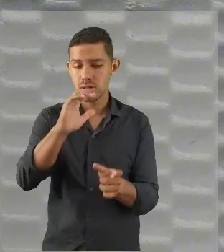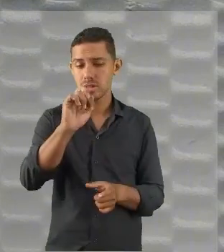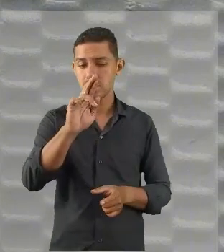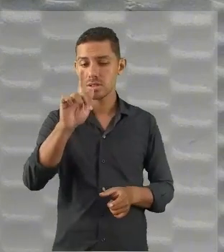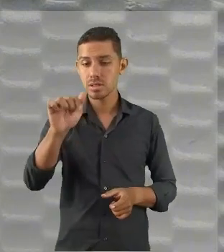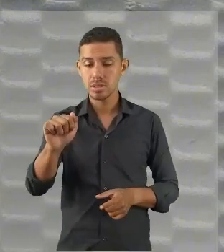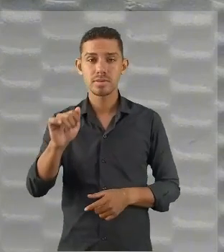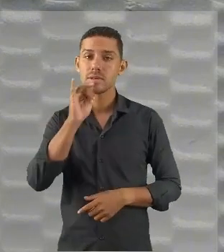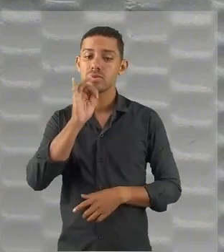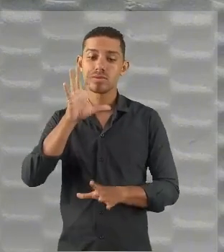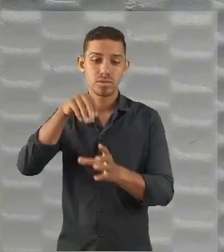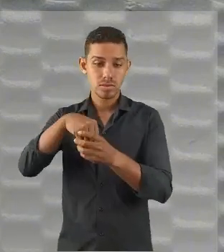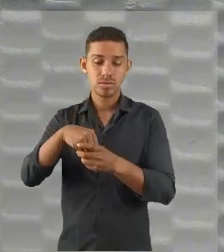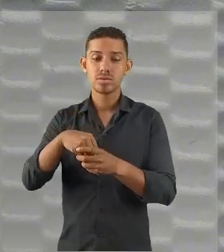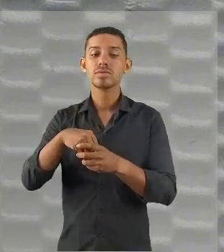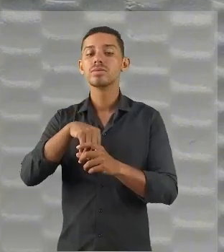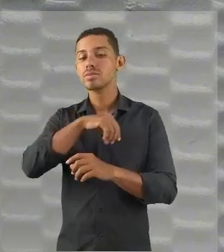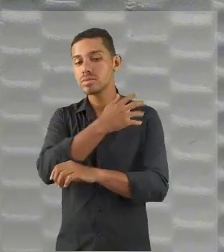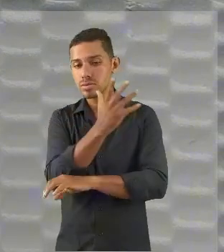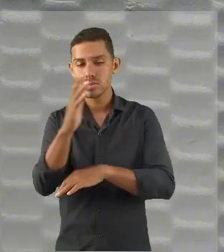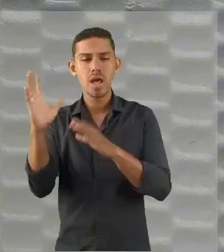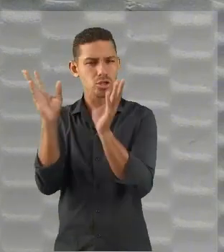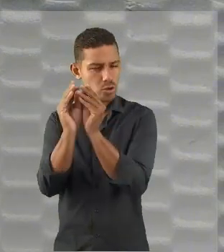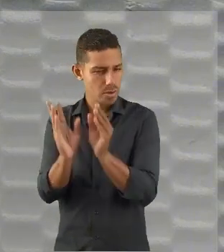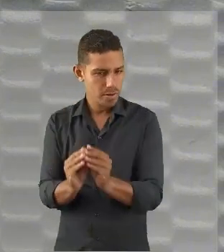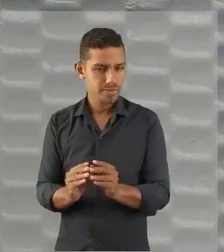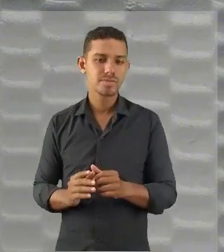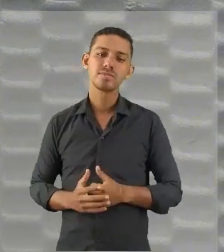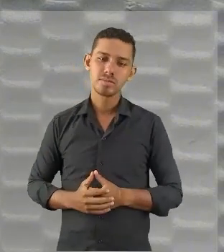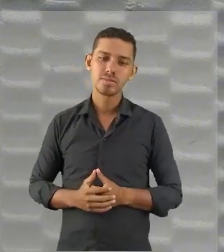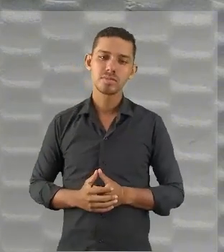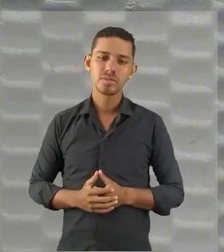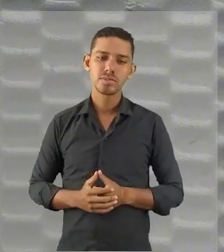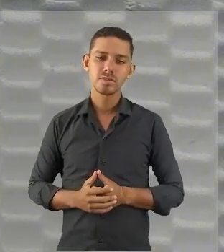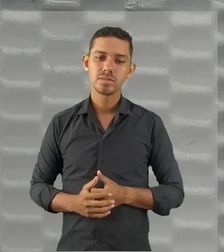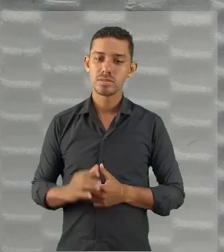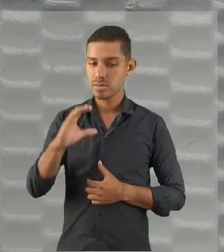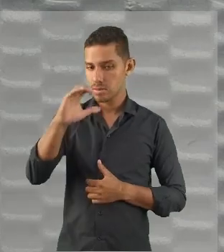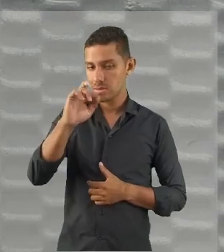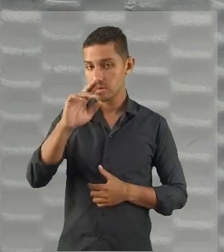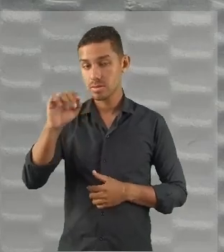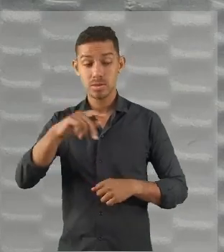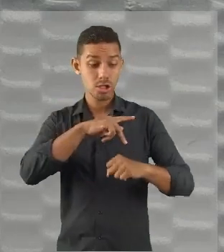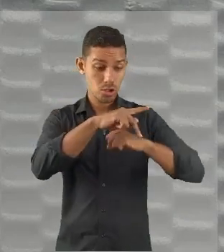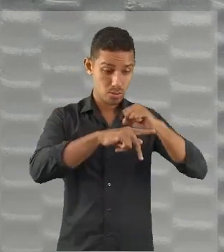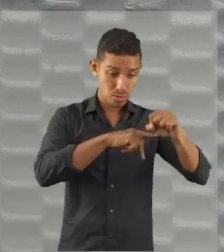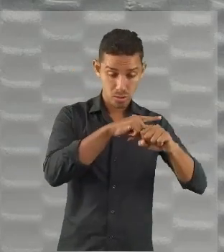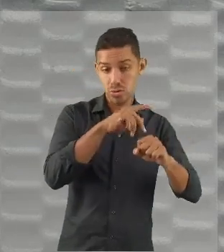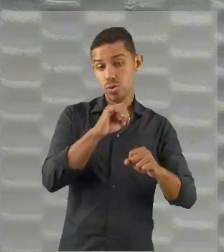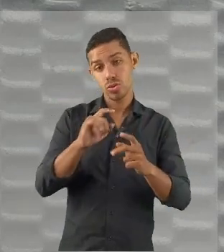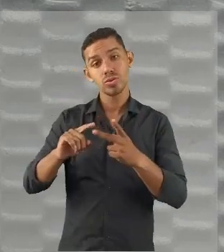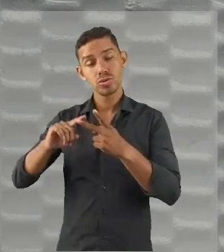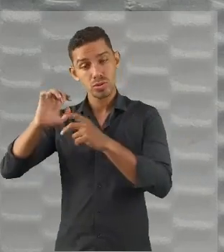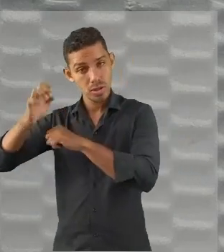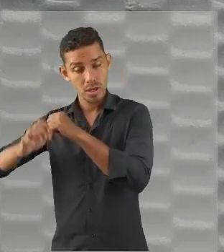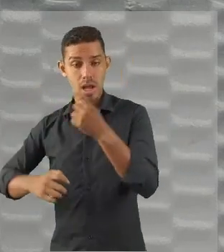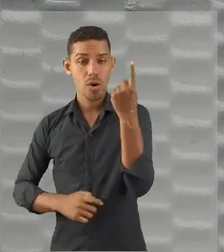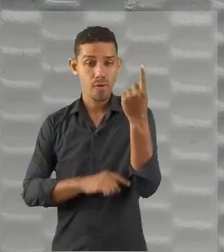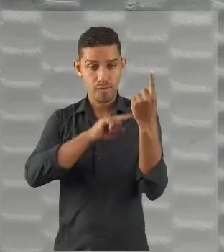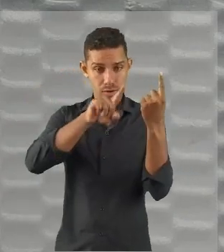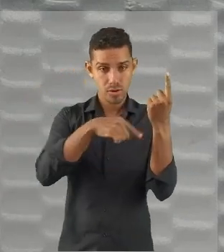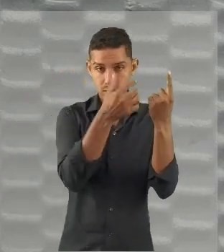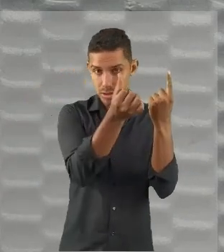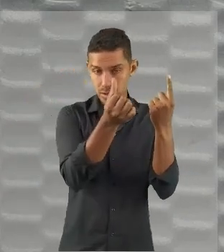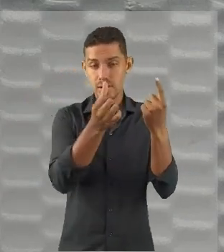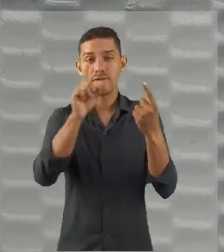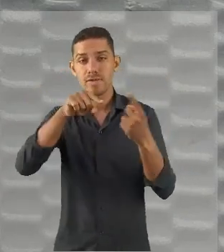que encontramos isoladas na natureza? Só uma revisão. É a carga de um próton ou a carga de um elétron, que é 1,6 vezes 10 elevado a